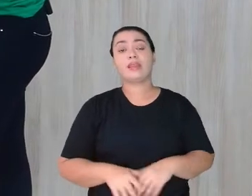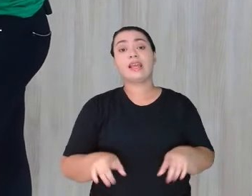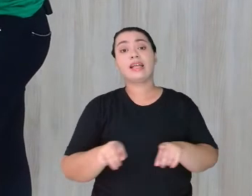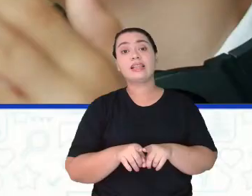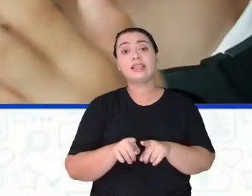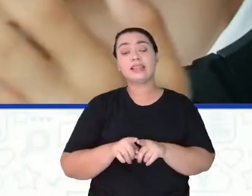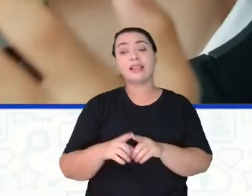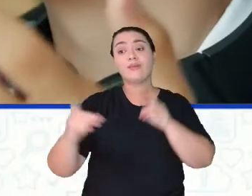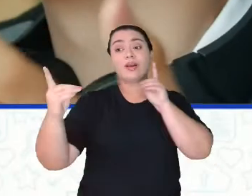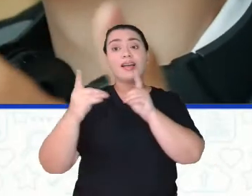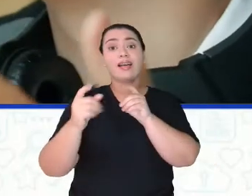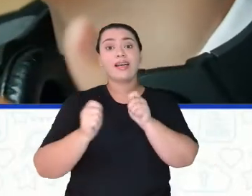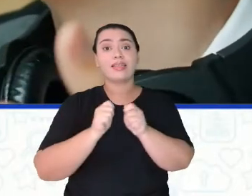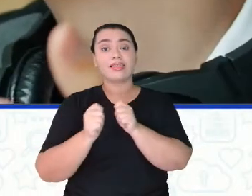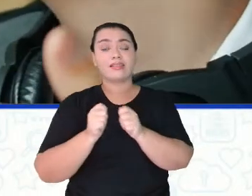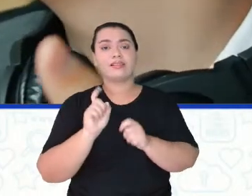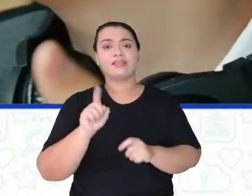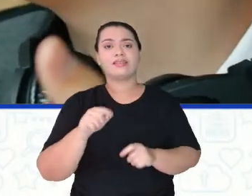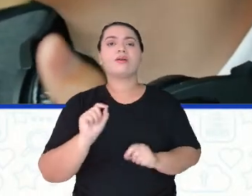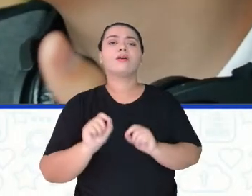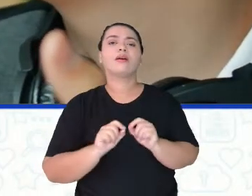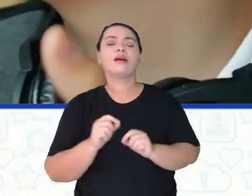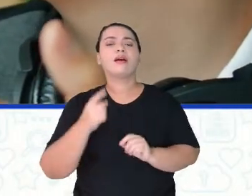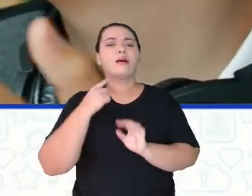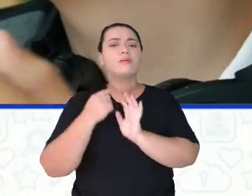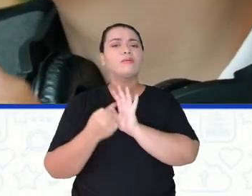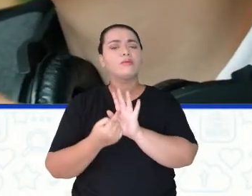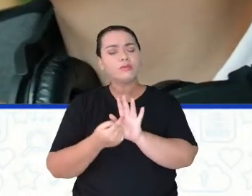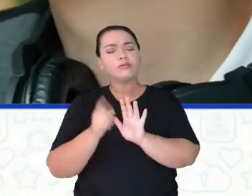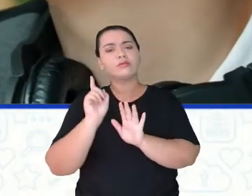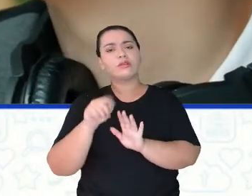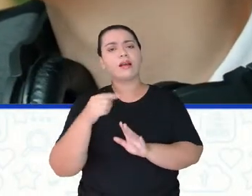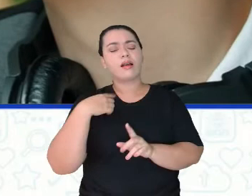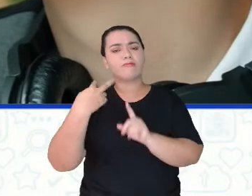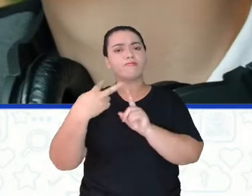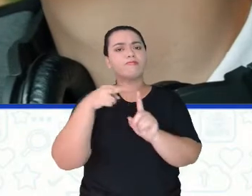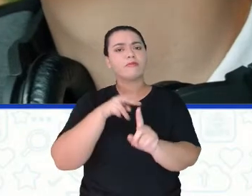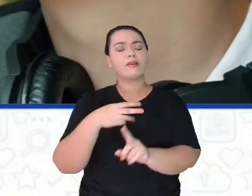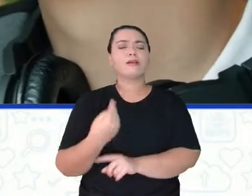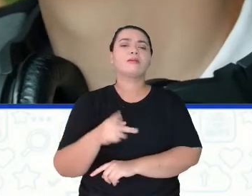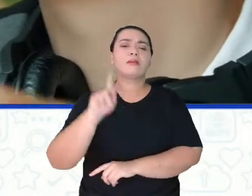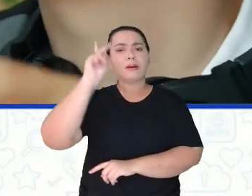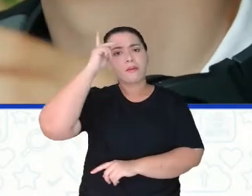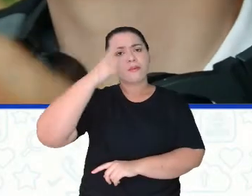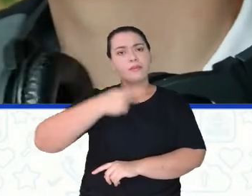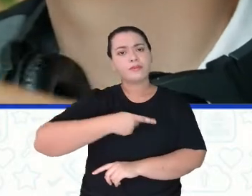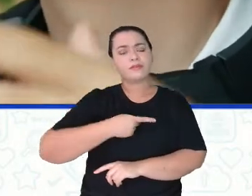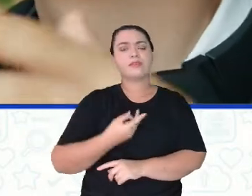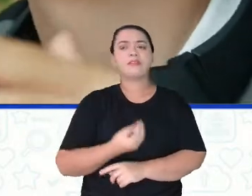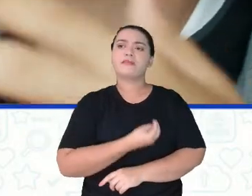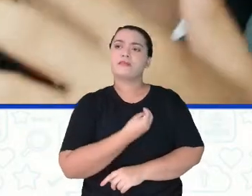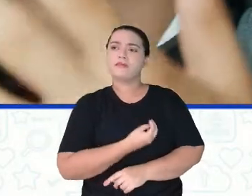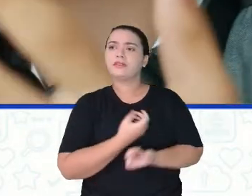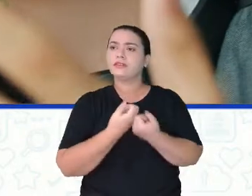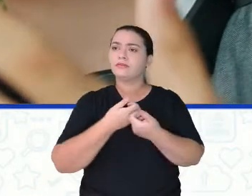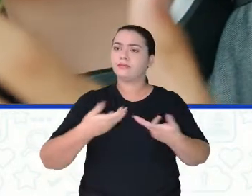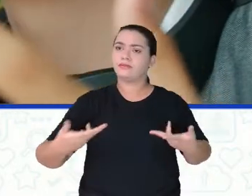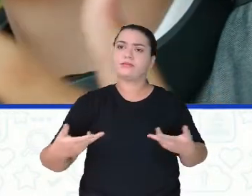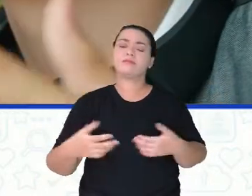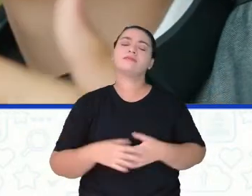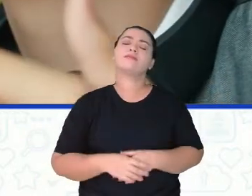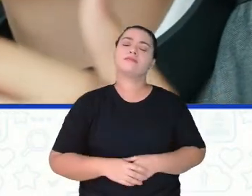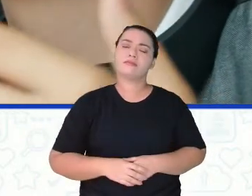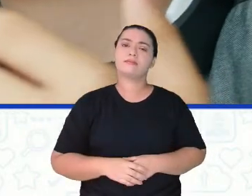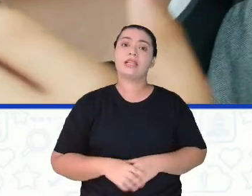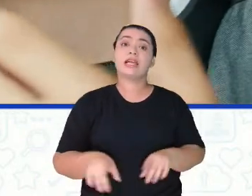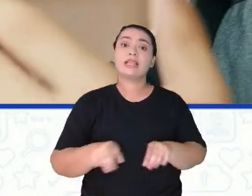entrevista é bastante interessante, pois sempre mostra um ponto de vista pessoal acerca da vida ou da obra de alguém. Embora